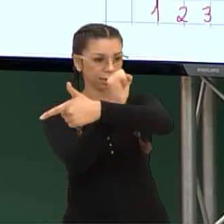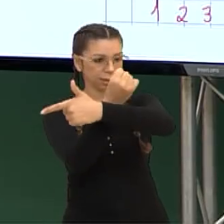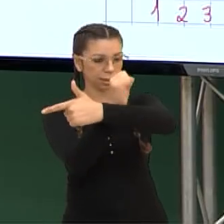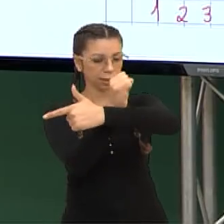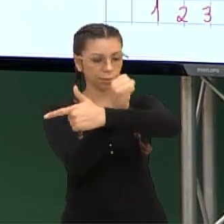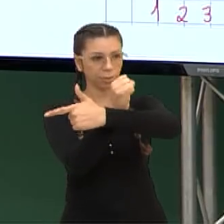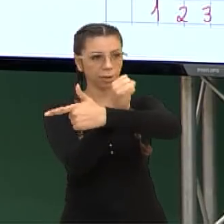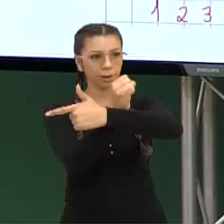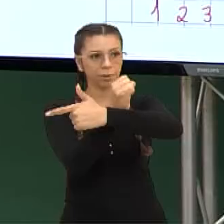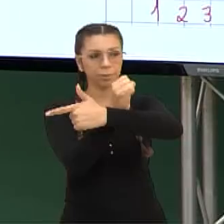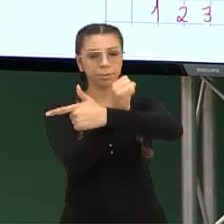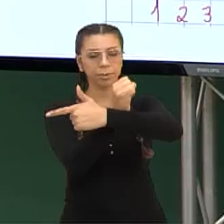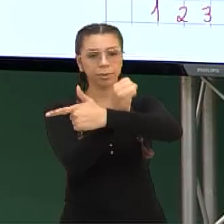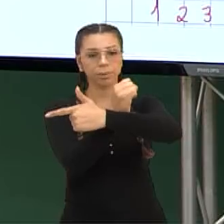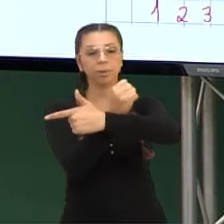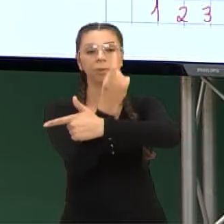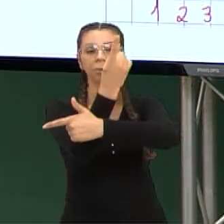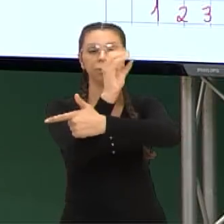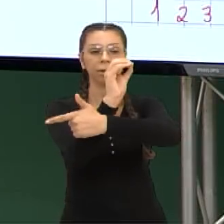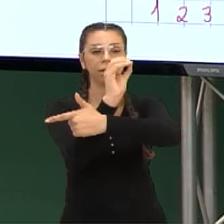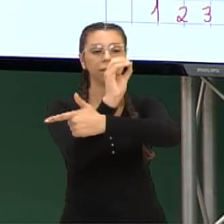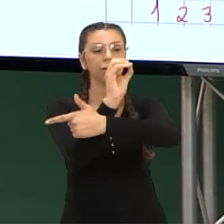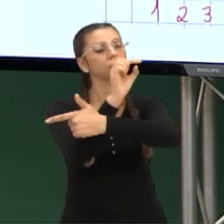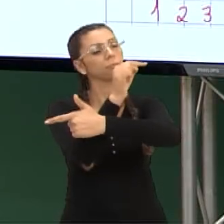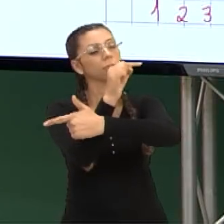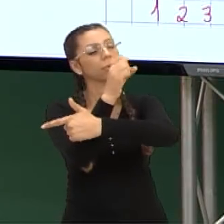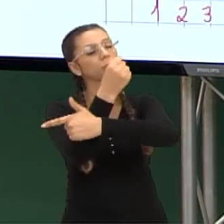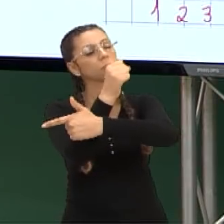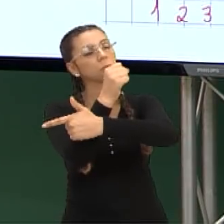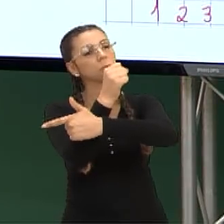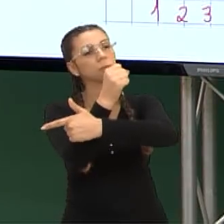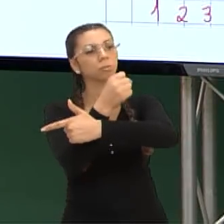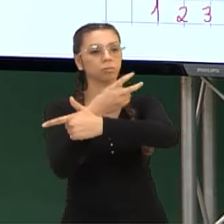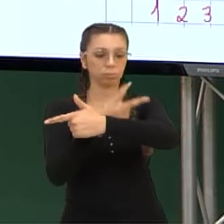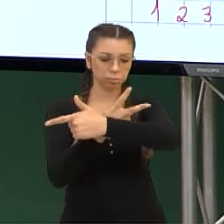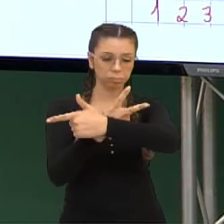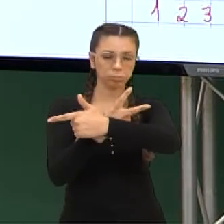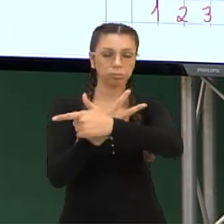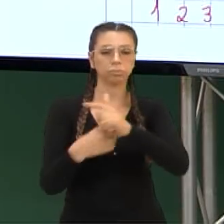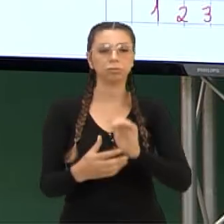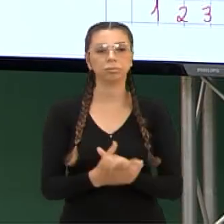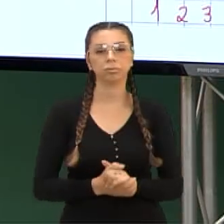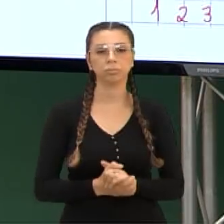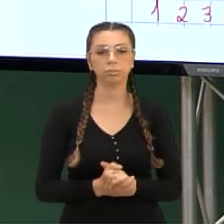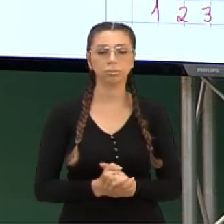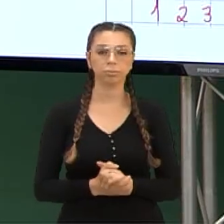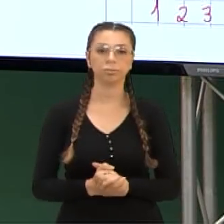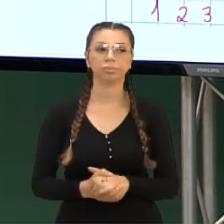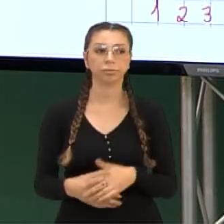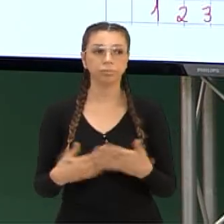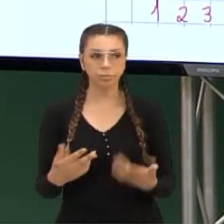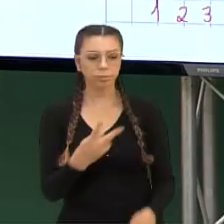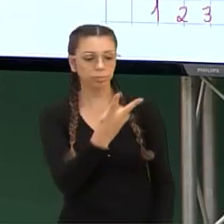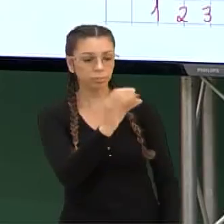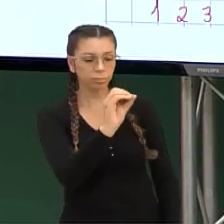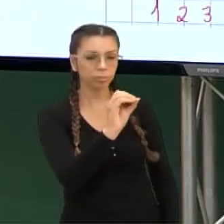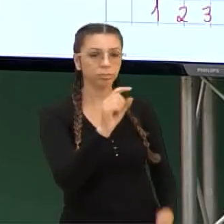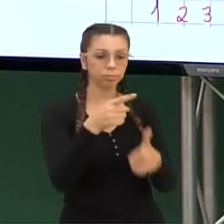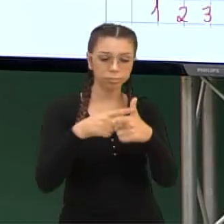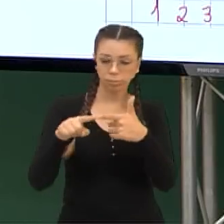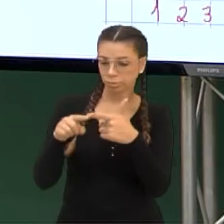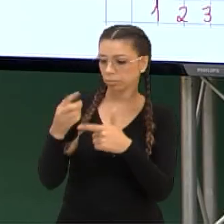8. 10 menos 8, 2. Vou para a casinha dos décimos. 20 dividido por